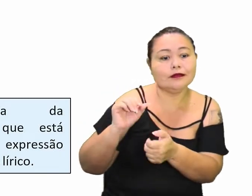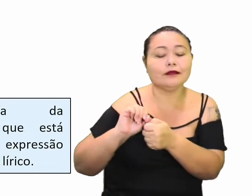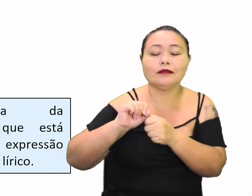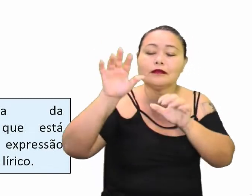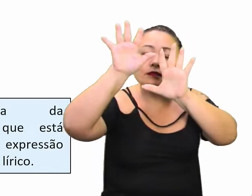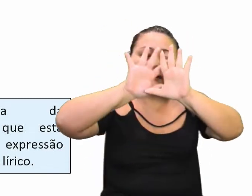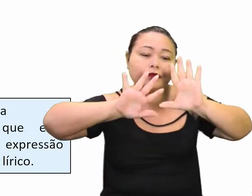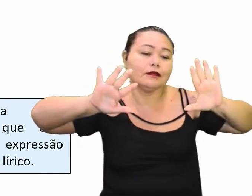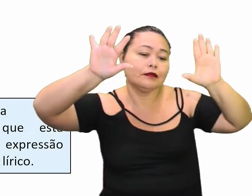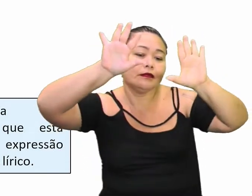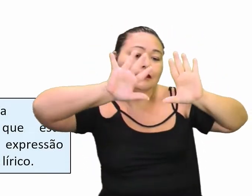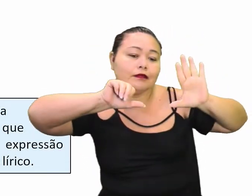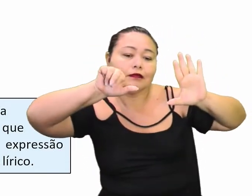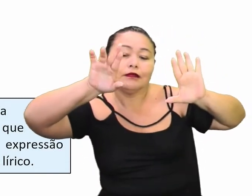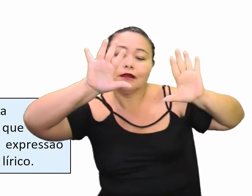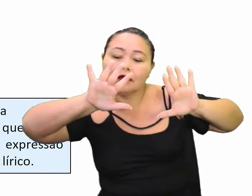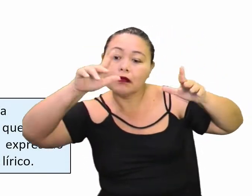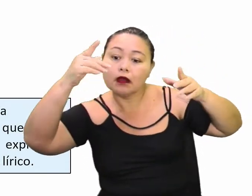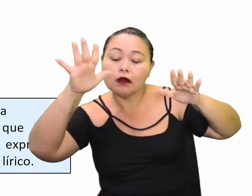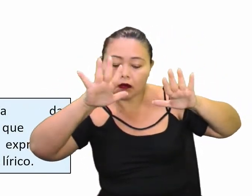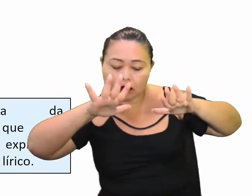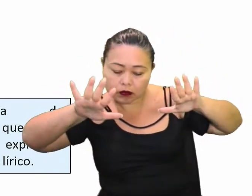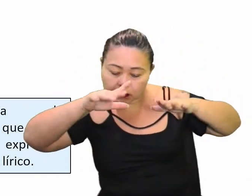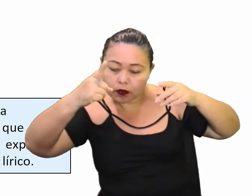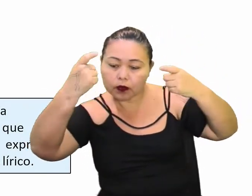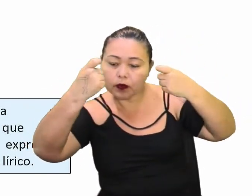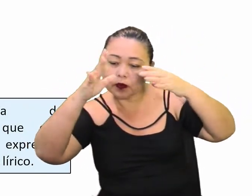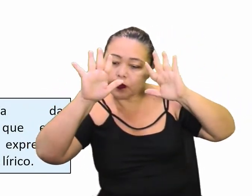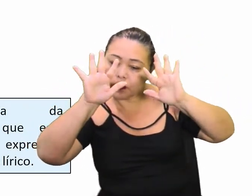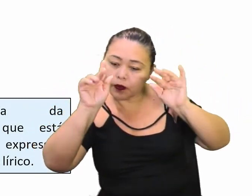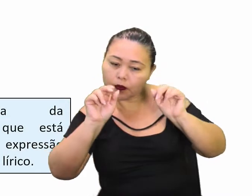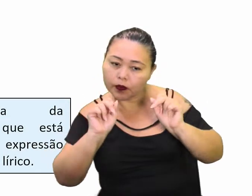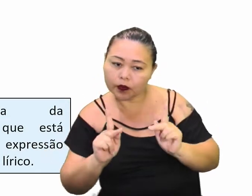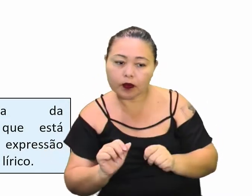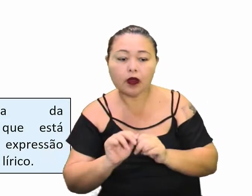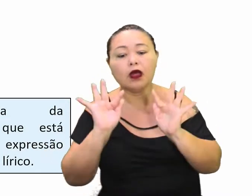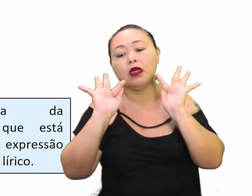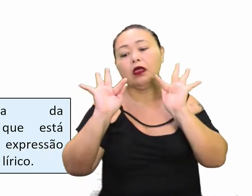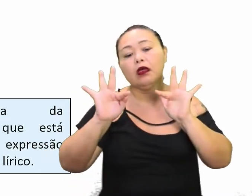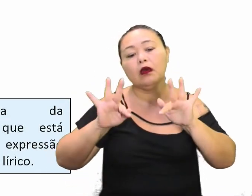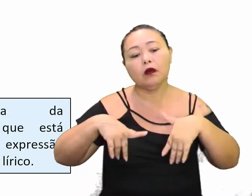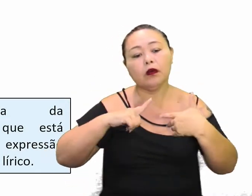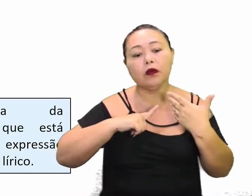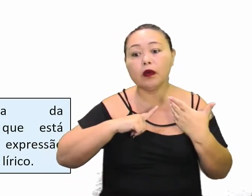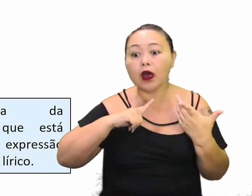comigo, professora Márcia Ramos Martins, em companhia da nossa amada